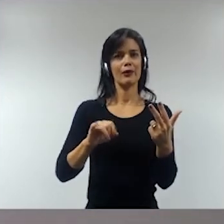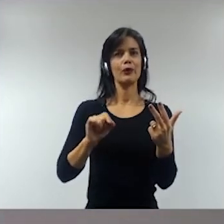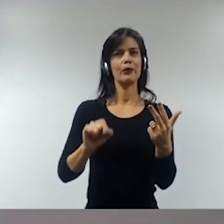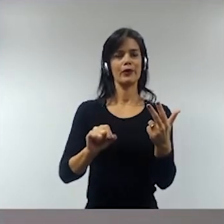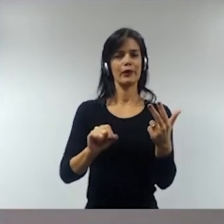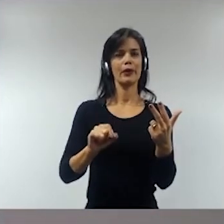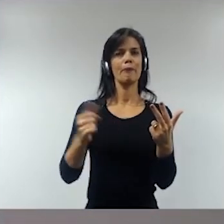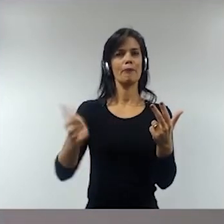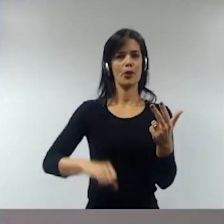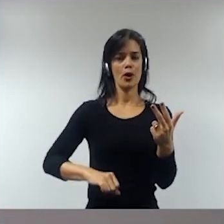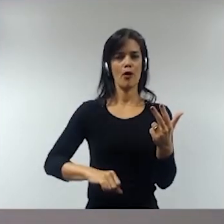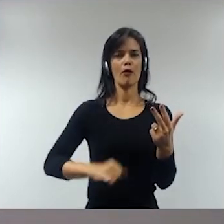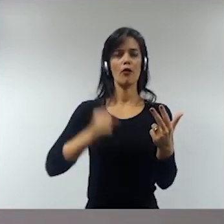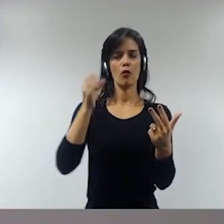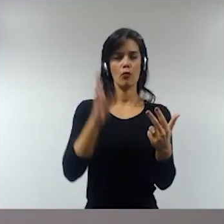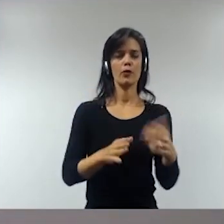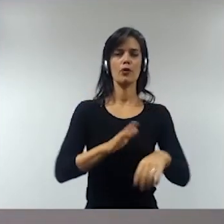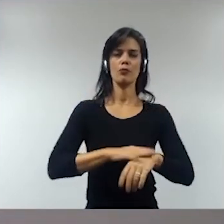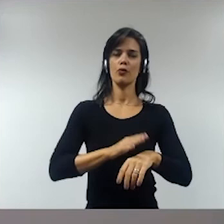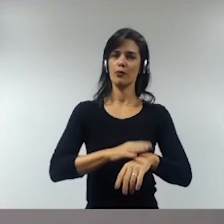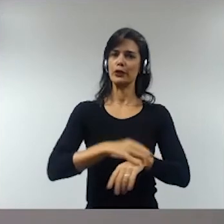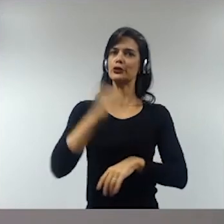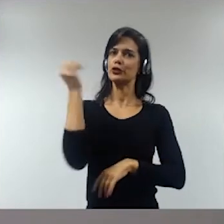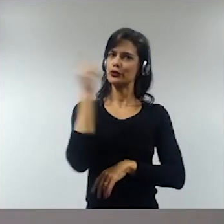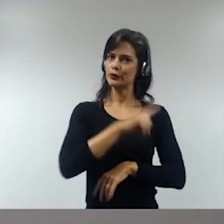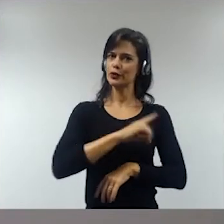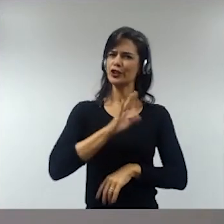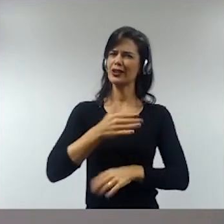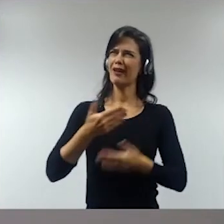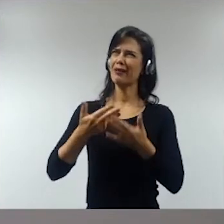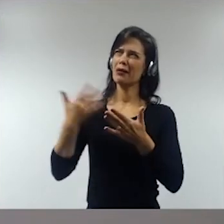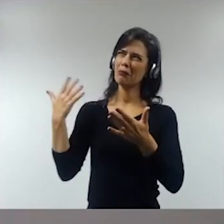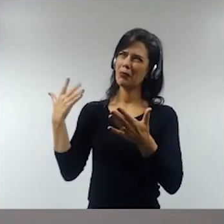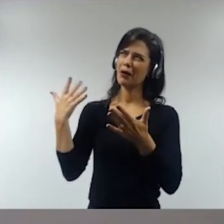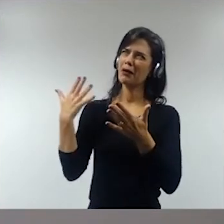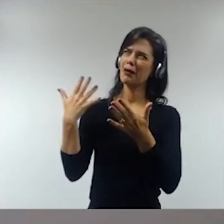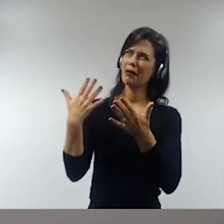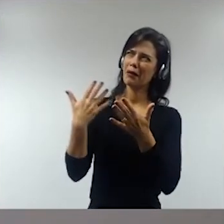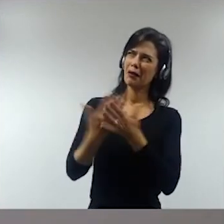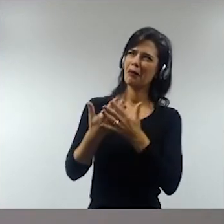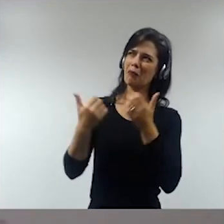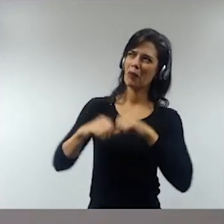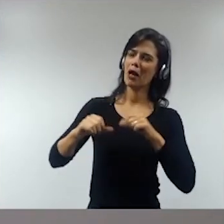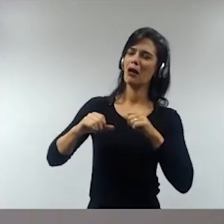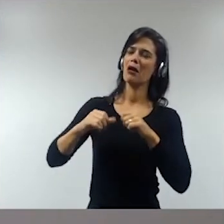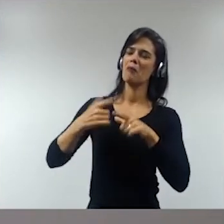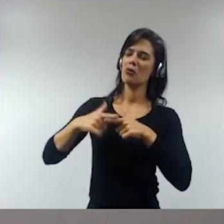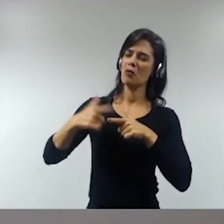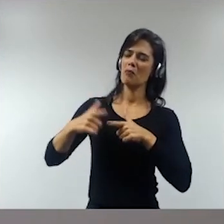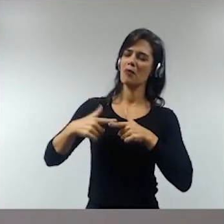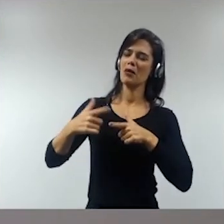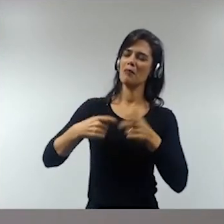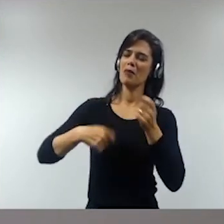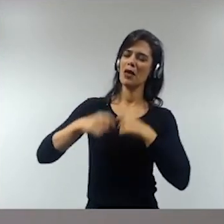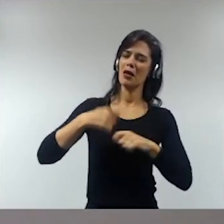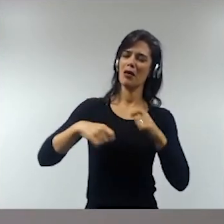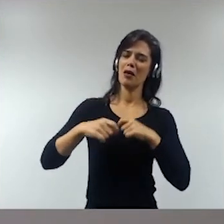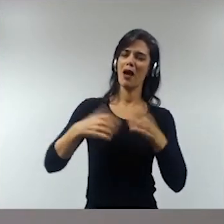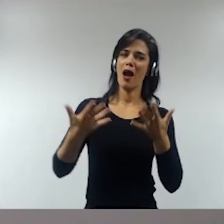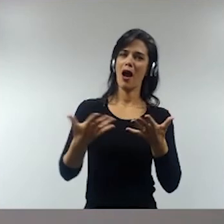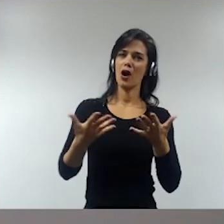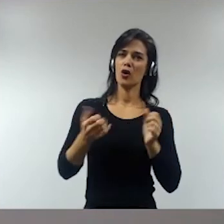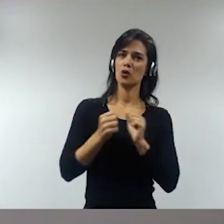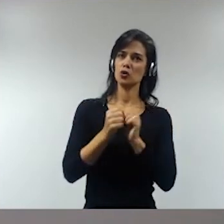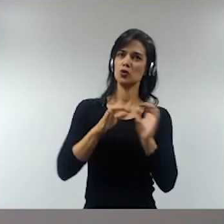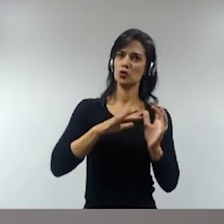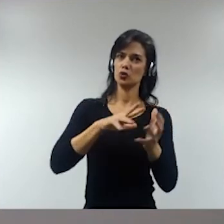O Brasil está num momento de crise, já vinha num momento de crise econômica, a gente agora pega um barco mundial que não